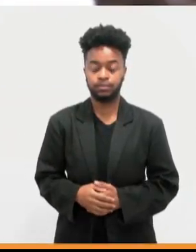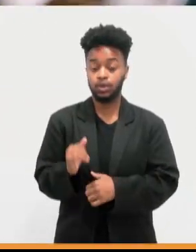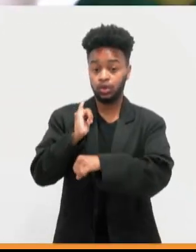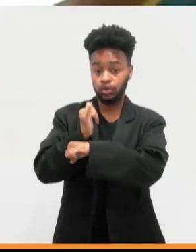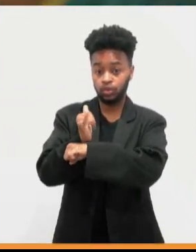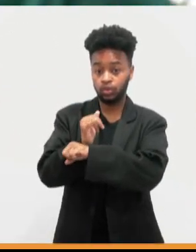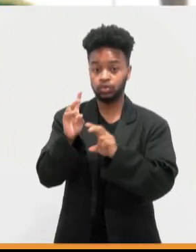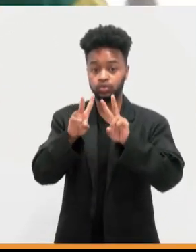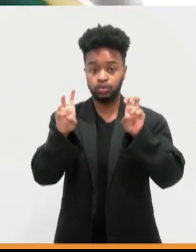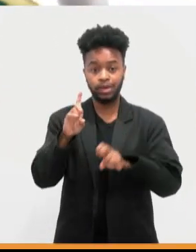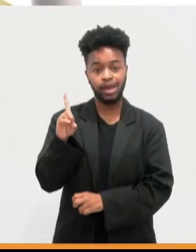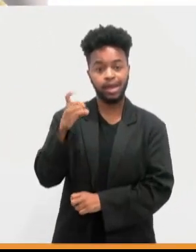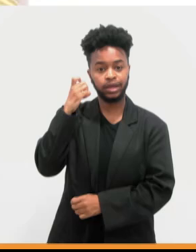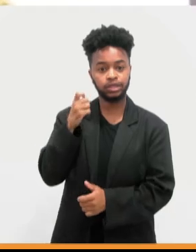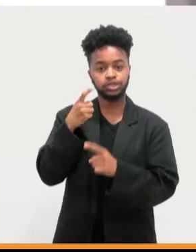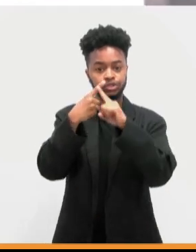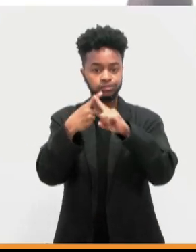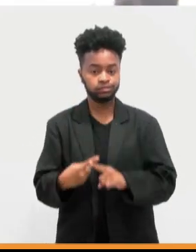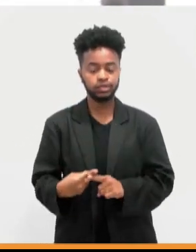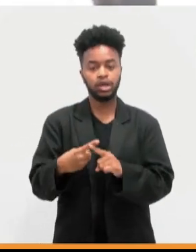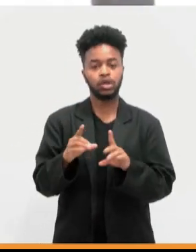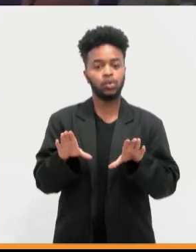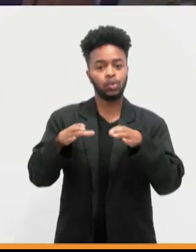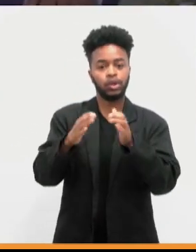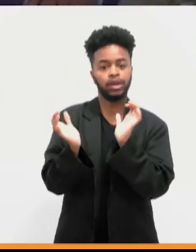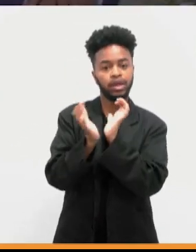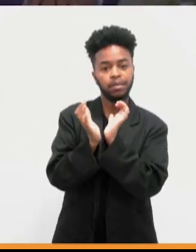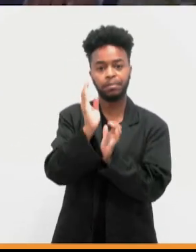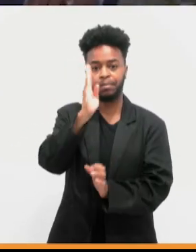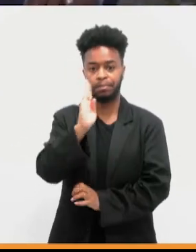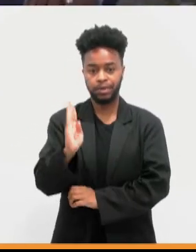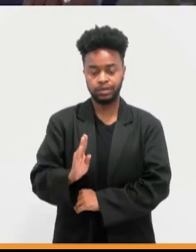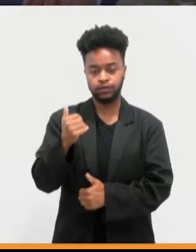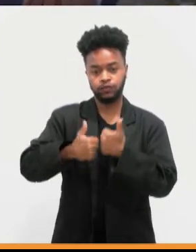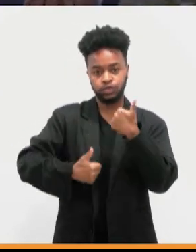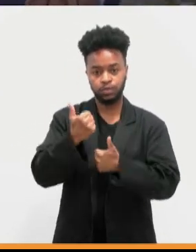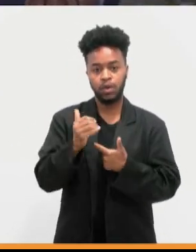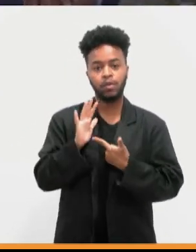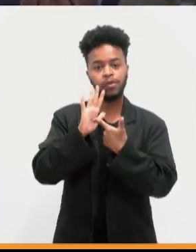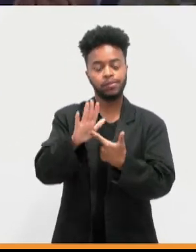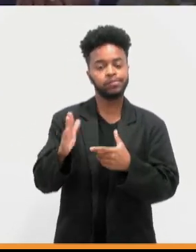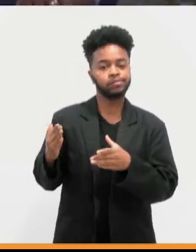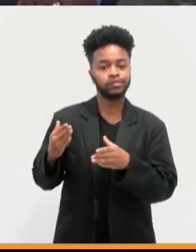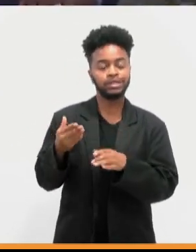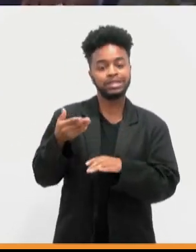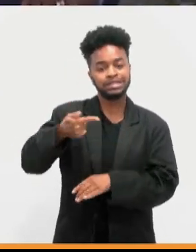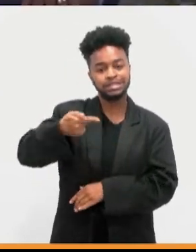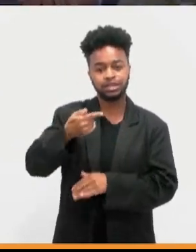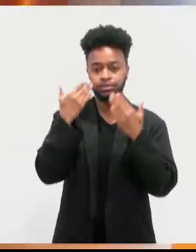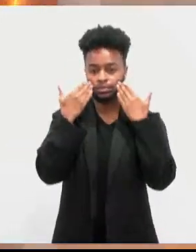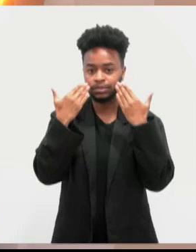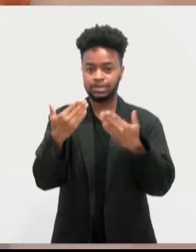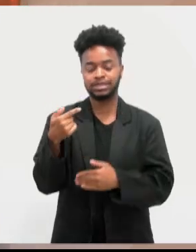Documentário sobre ex-jogadoras da seleção brasileira integra 7ª Mostra Sesc de Cinema.